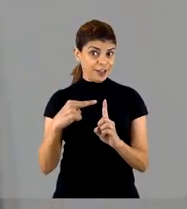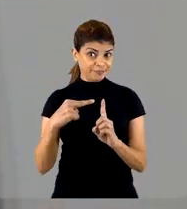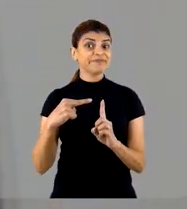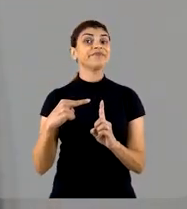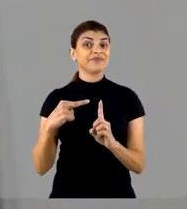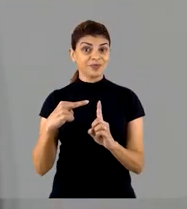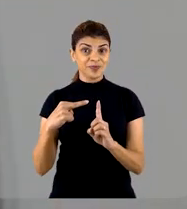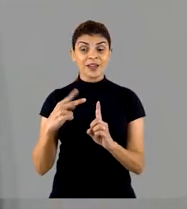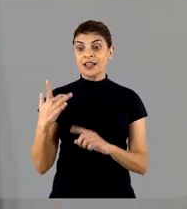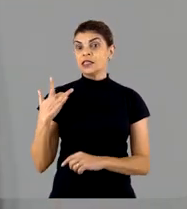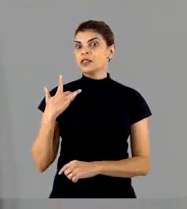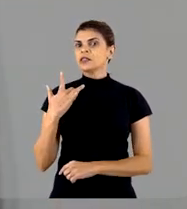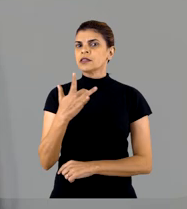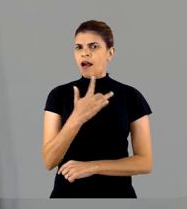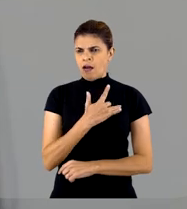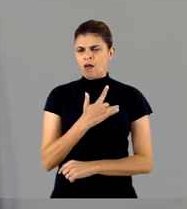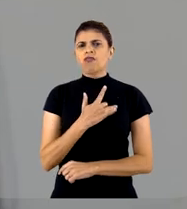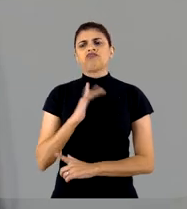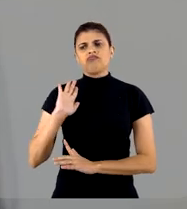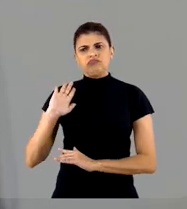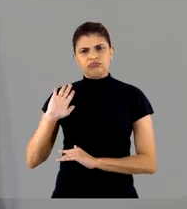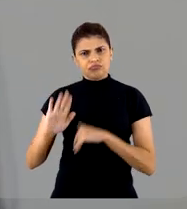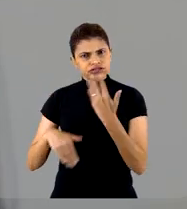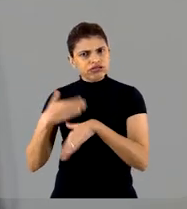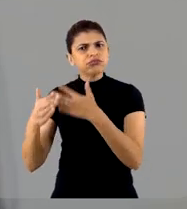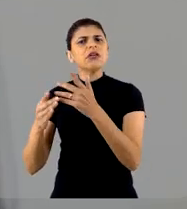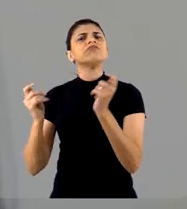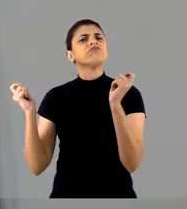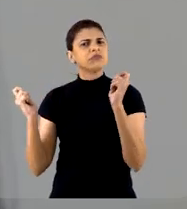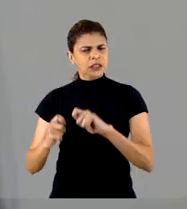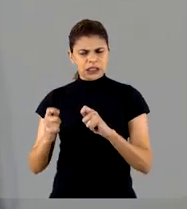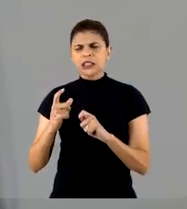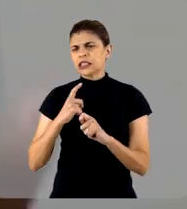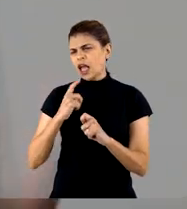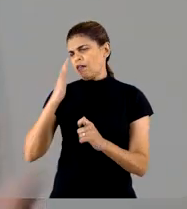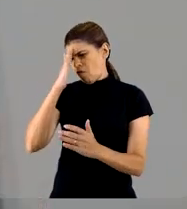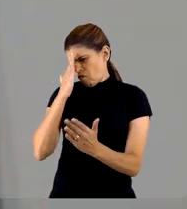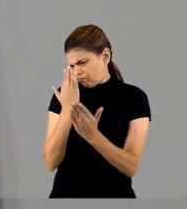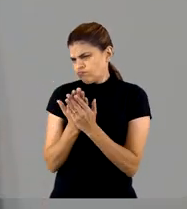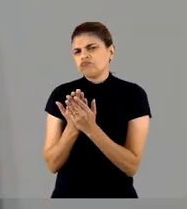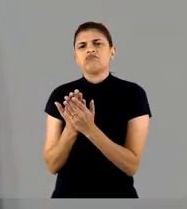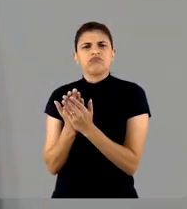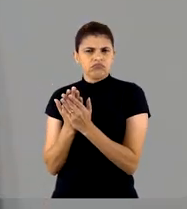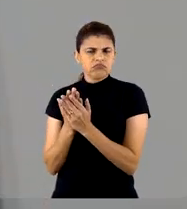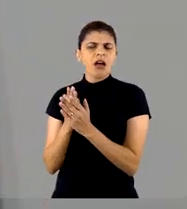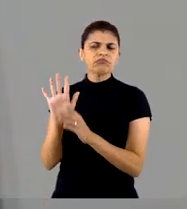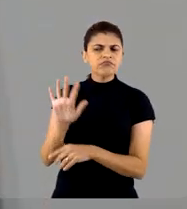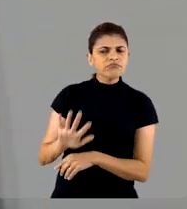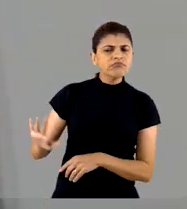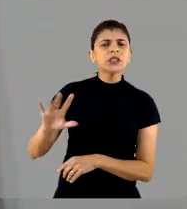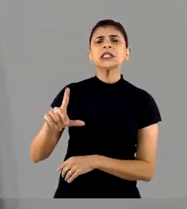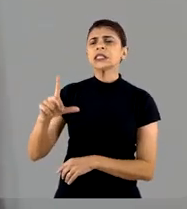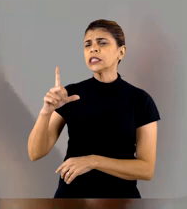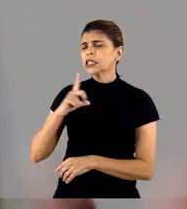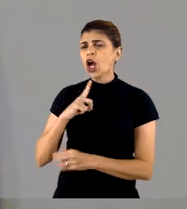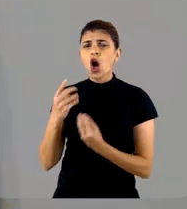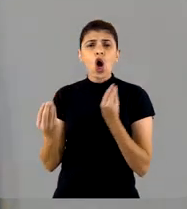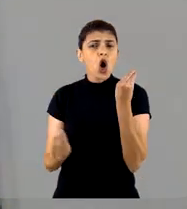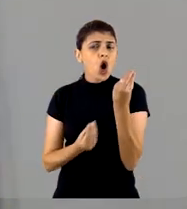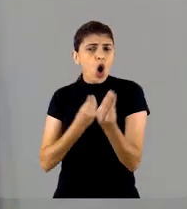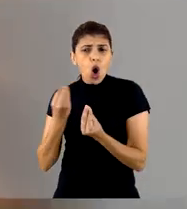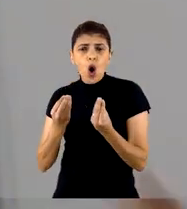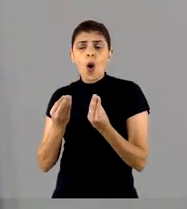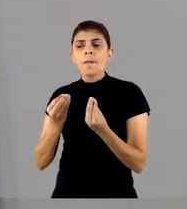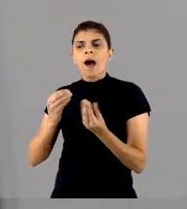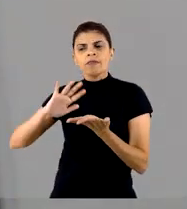ideia que a saúde desenvolvimentista, ela tem uma crença, né, que ela tinha todos os meios